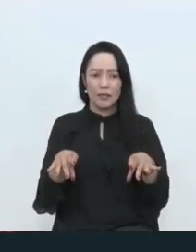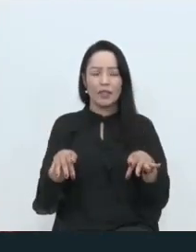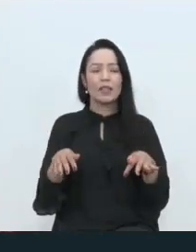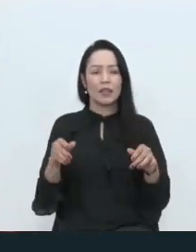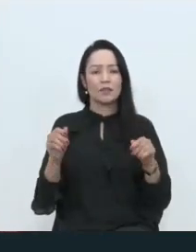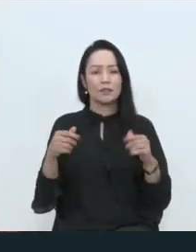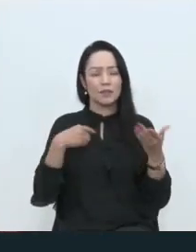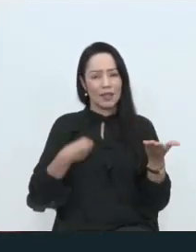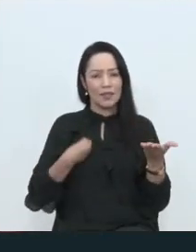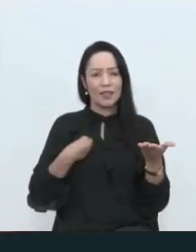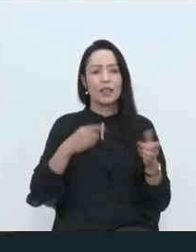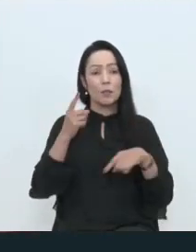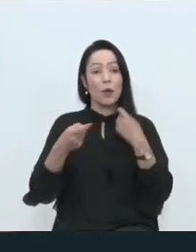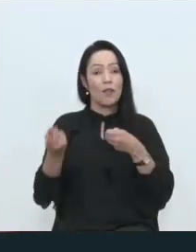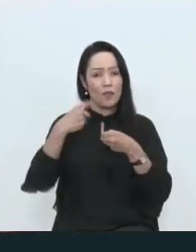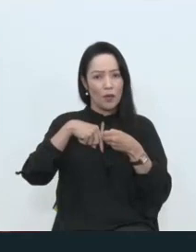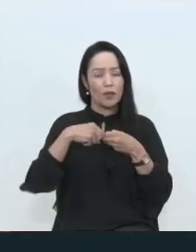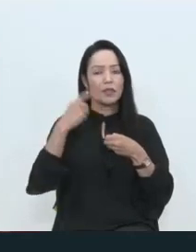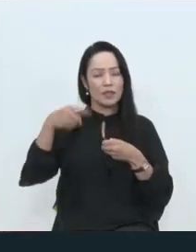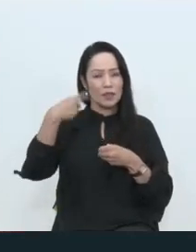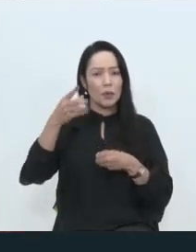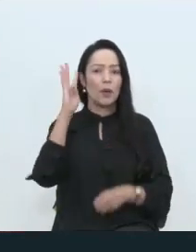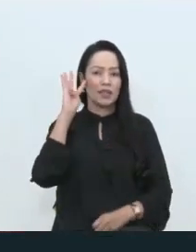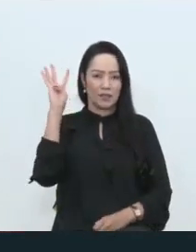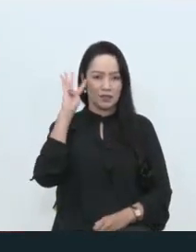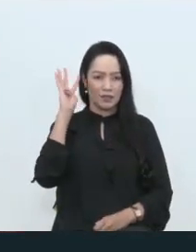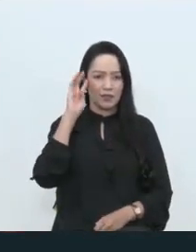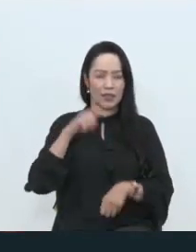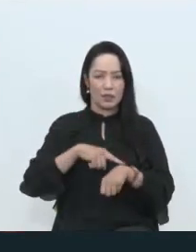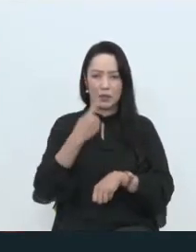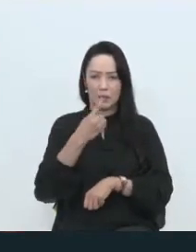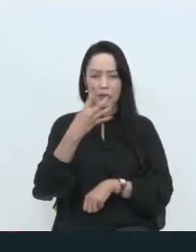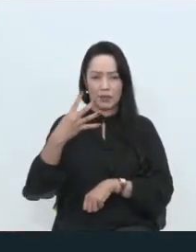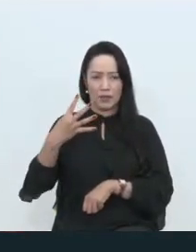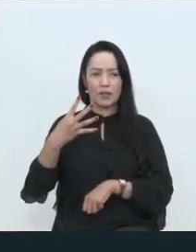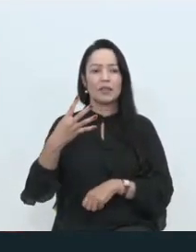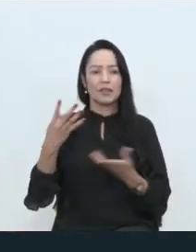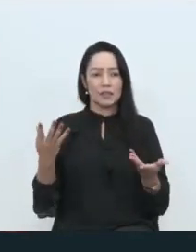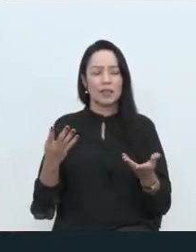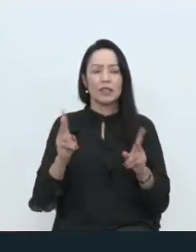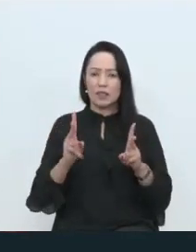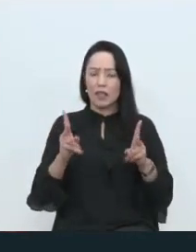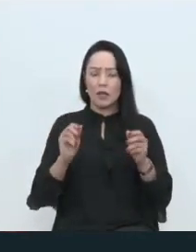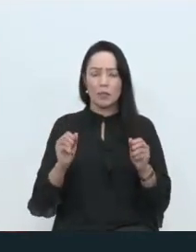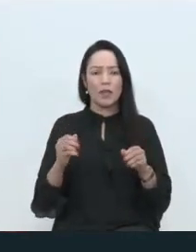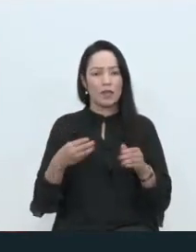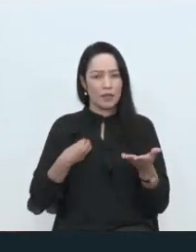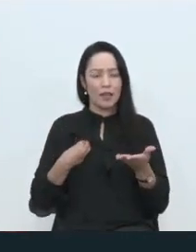vivo e a gente volta na próxima sessão, na quarta-feira, a partir das 14h, sempre com transmissão ao